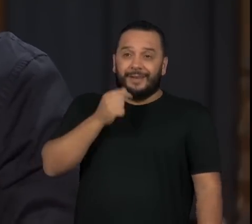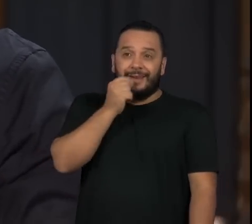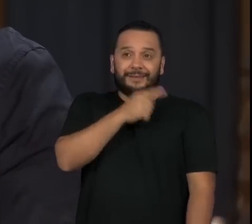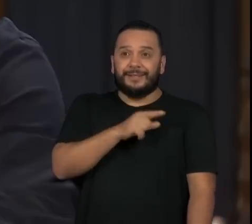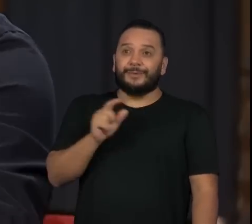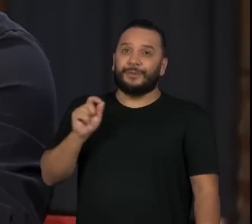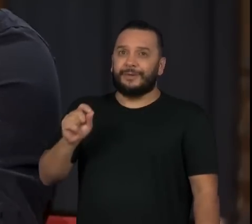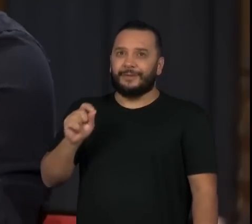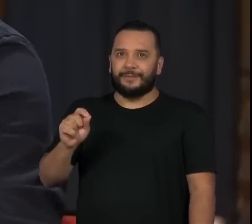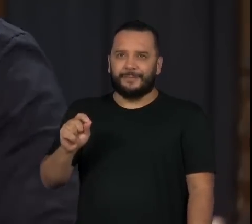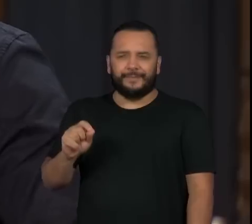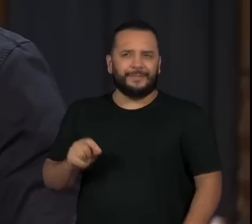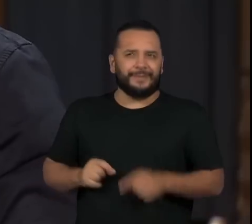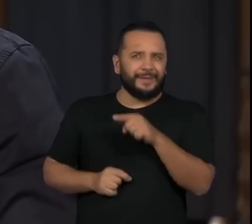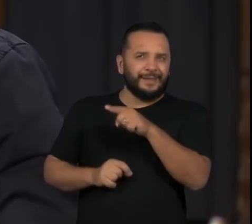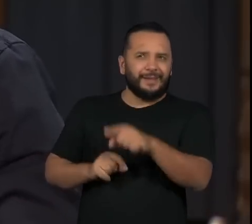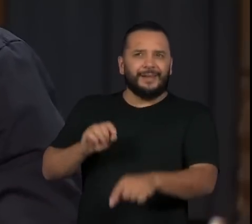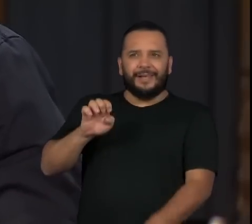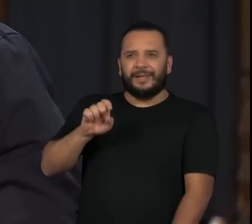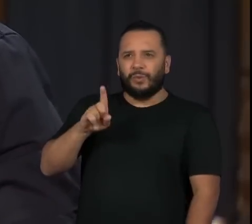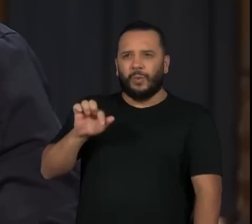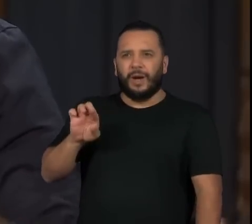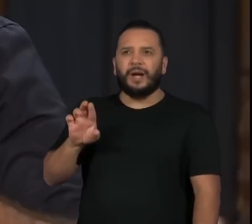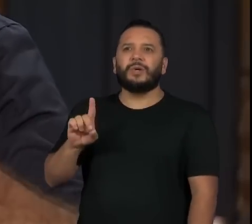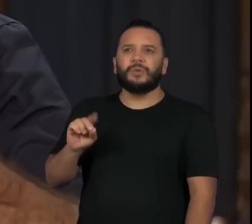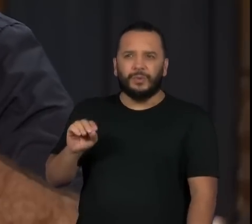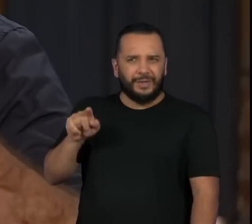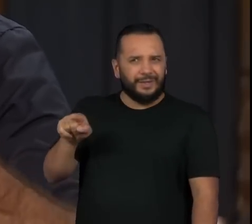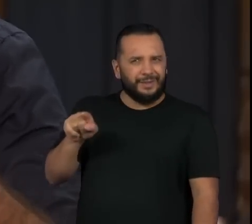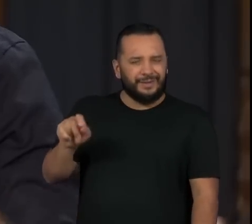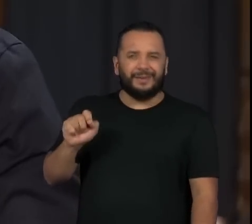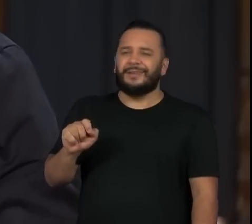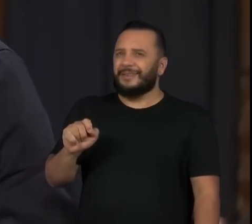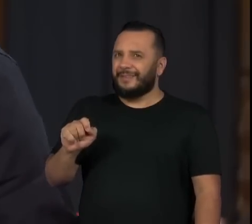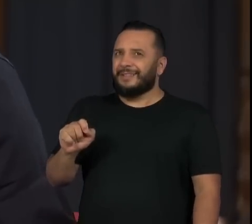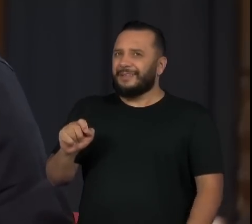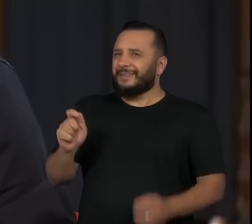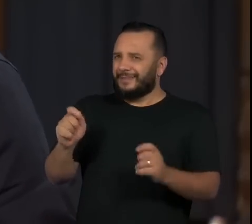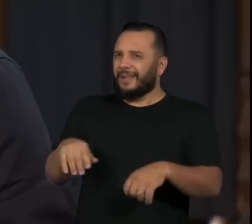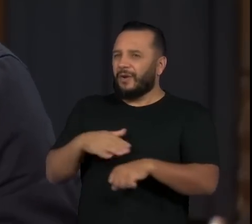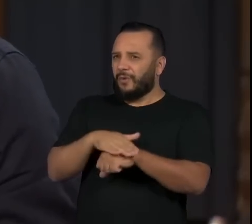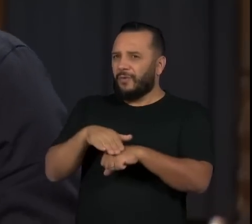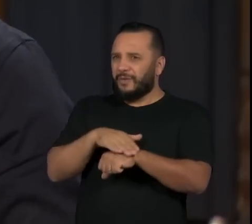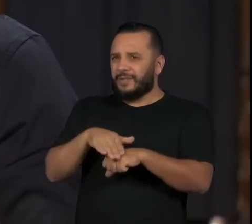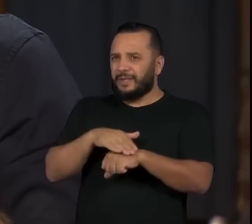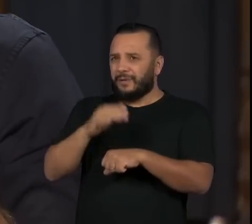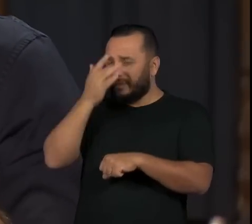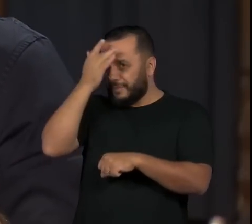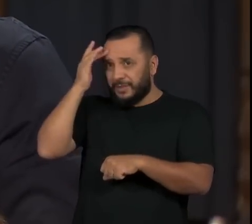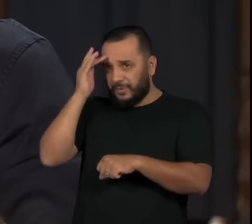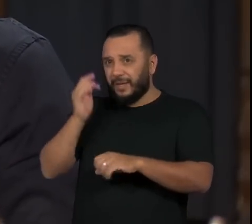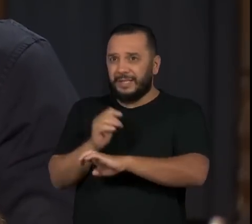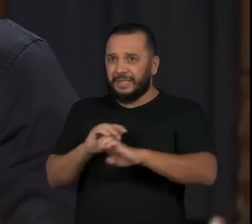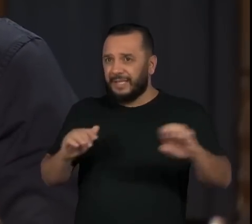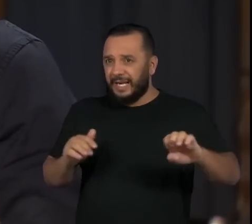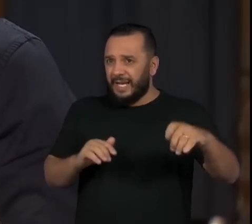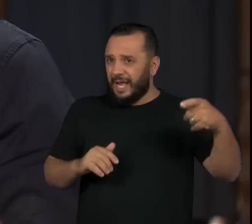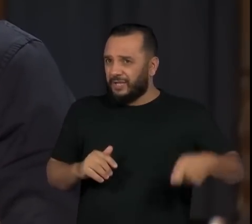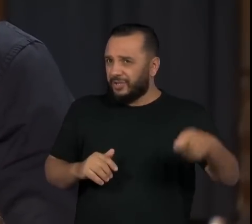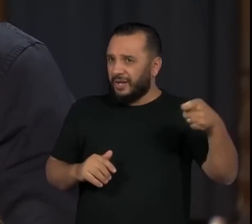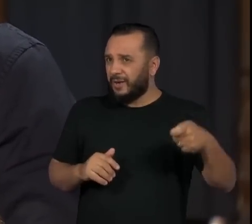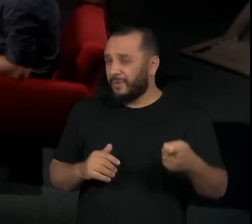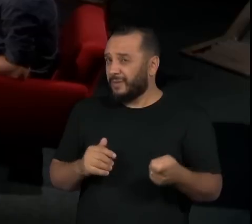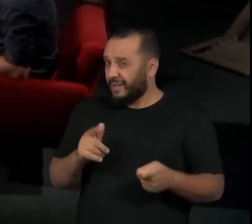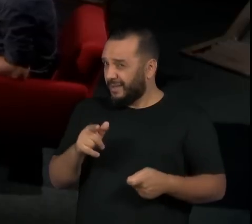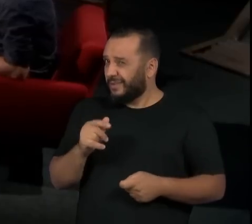novamente. Poxa, será que o Eduardo faria né, uma conversa com alguém da esquerda radical? Pô, eu